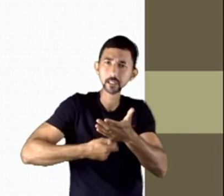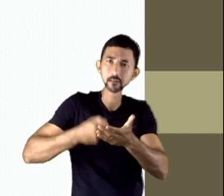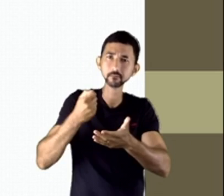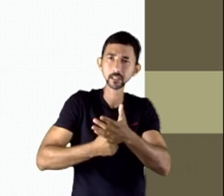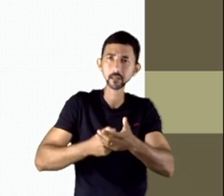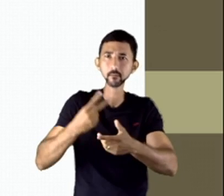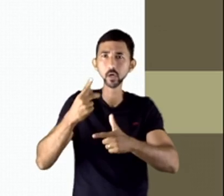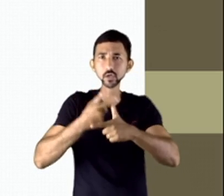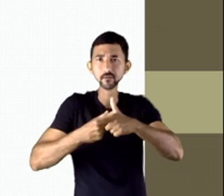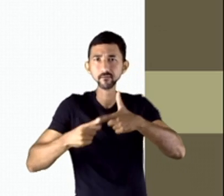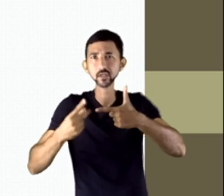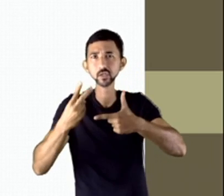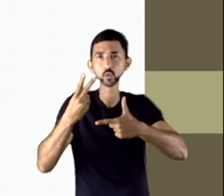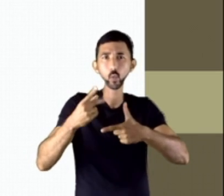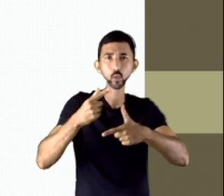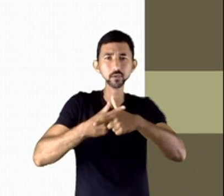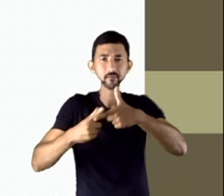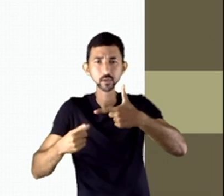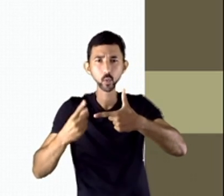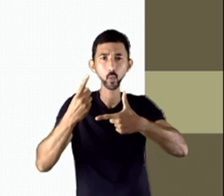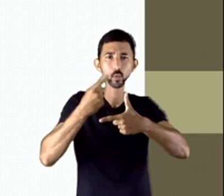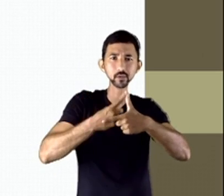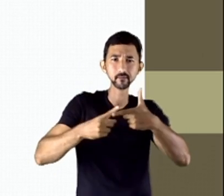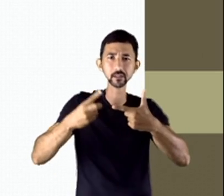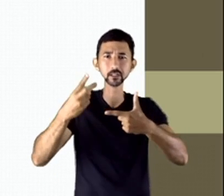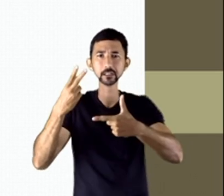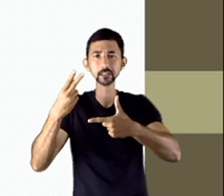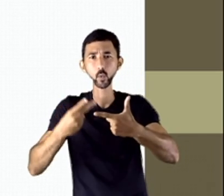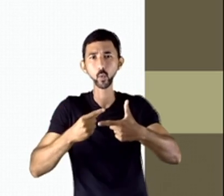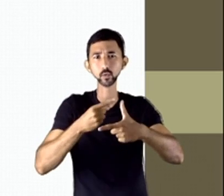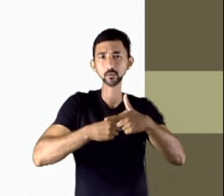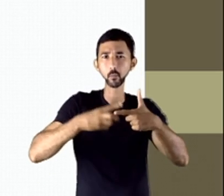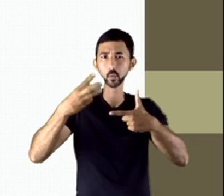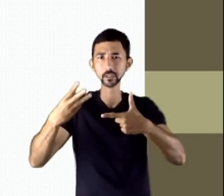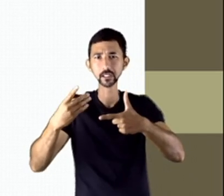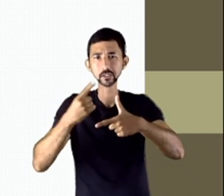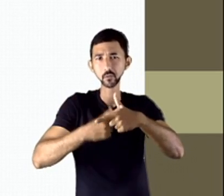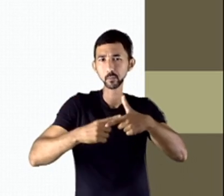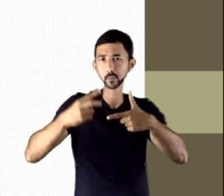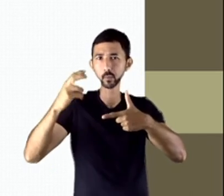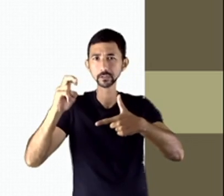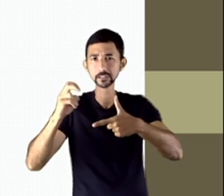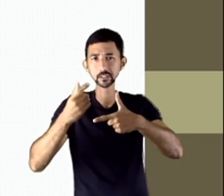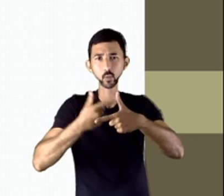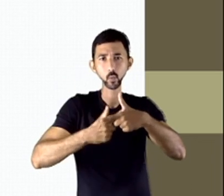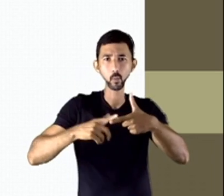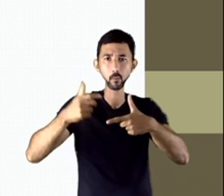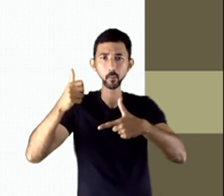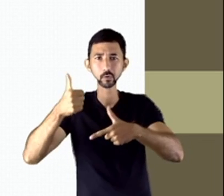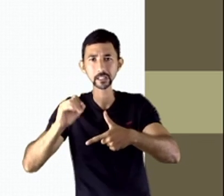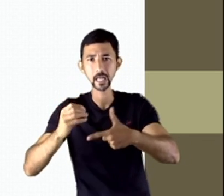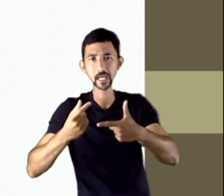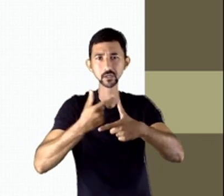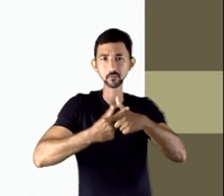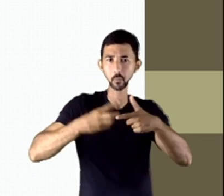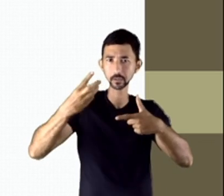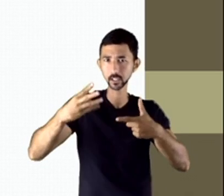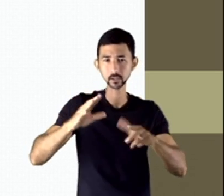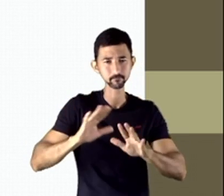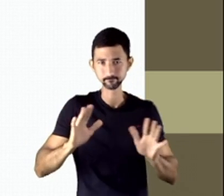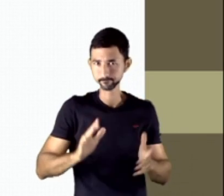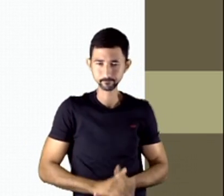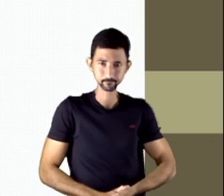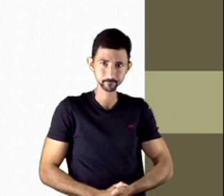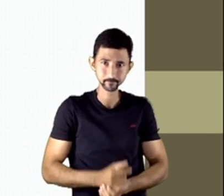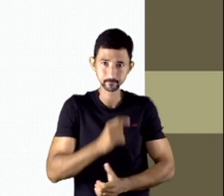é divisível por 2 ou não. Por 3, por 5, ou por 10, enfim. E aí eu trouxe a seguinte situação para